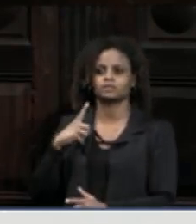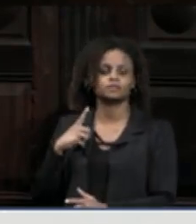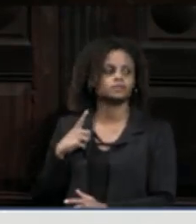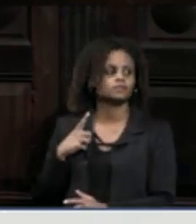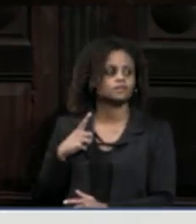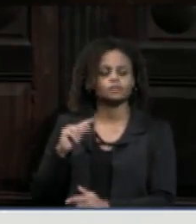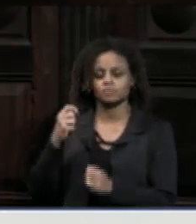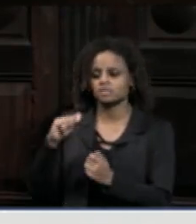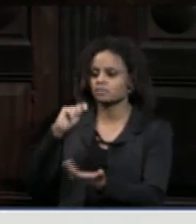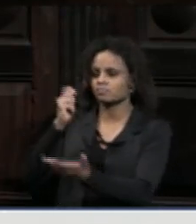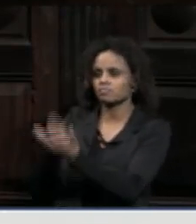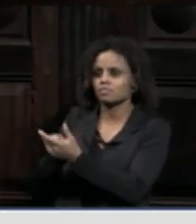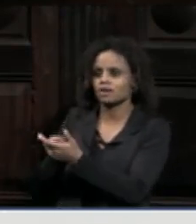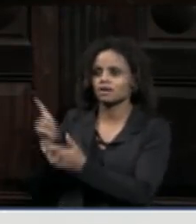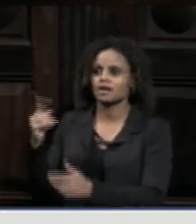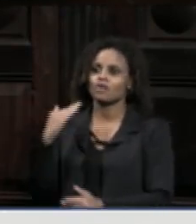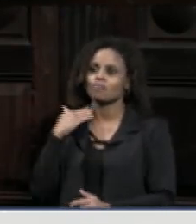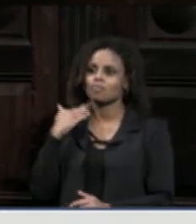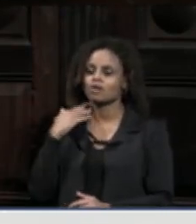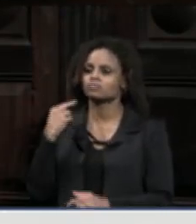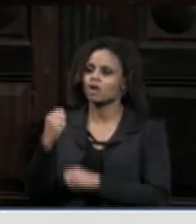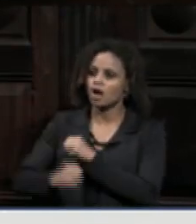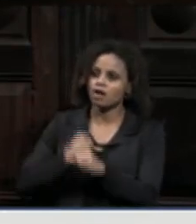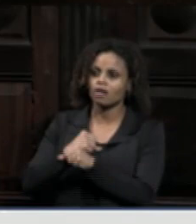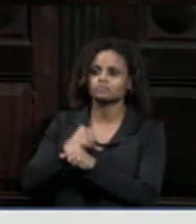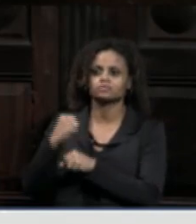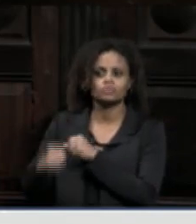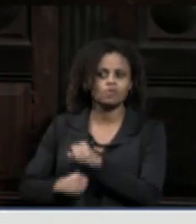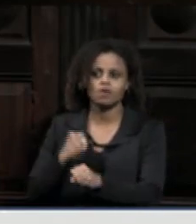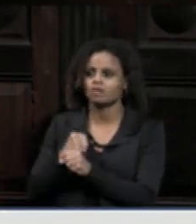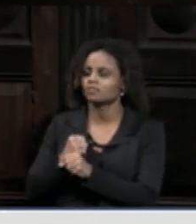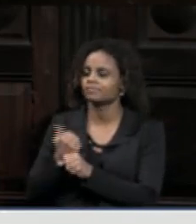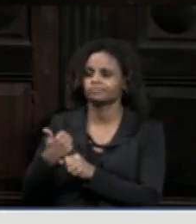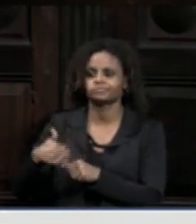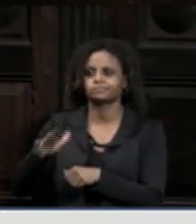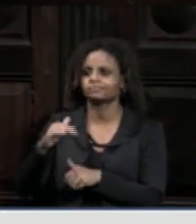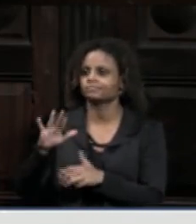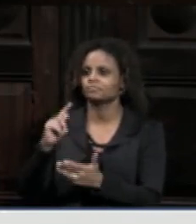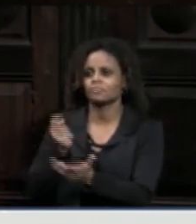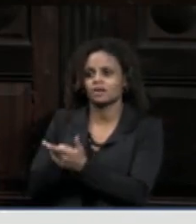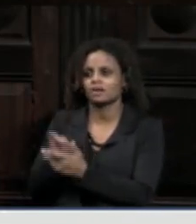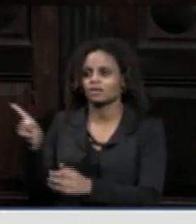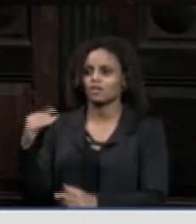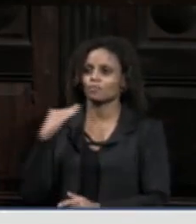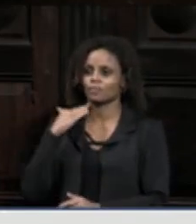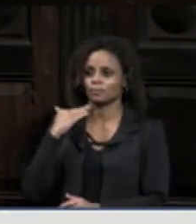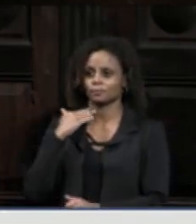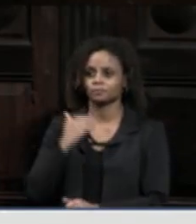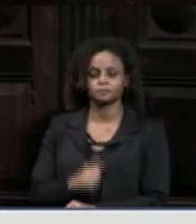tendo que pagar durante anos a fio o financiamento.